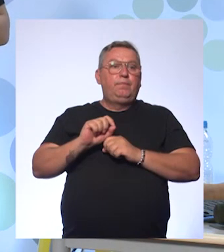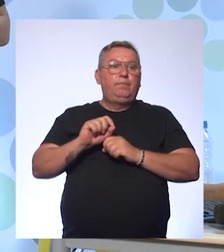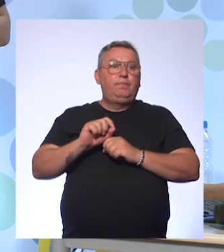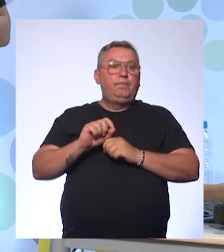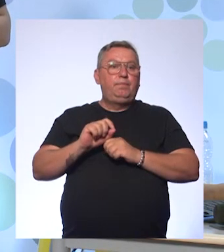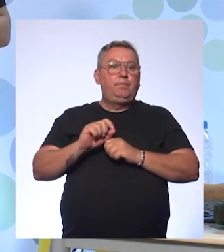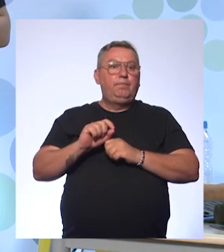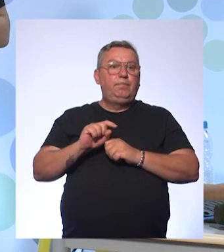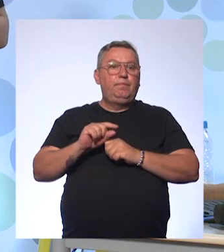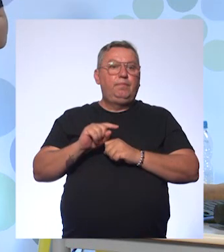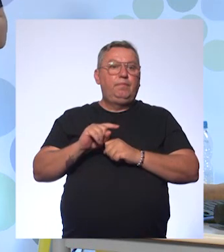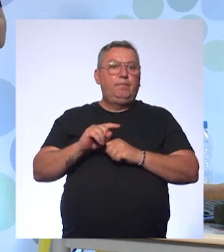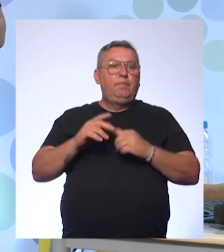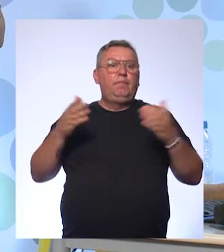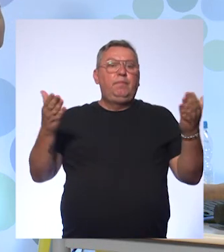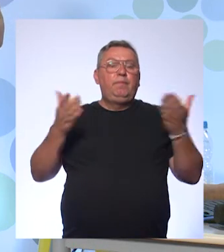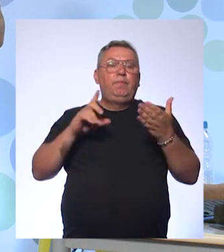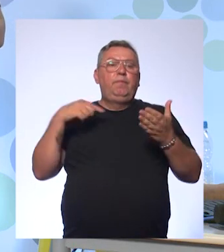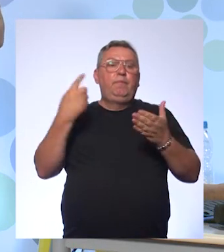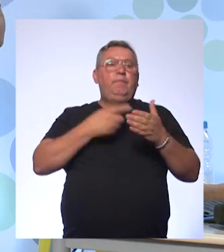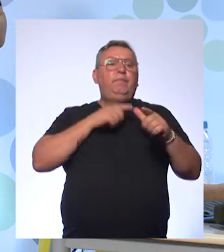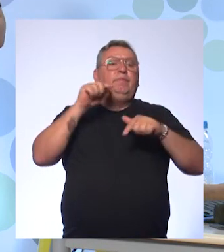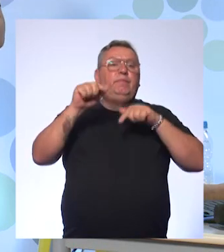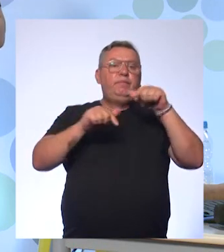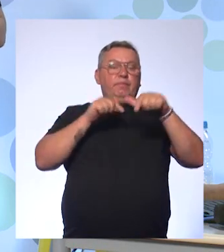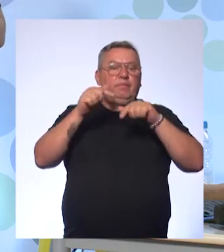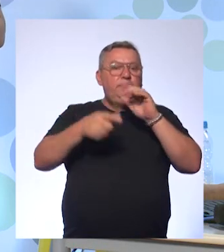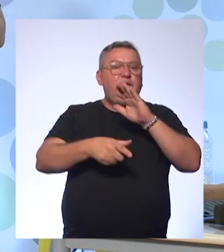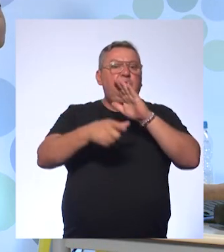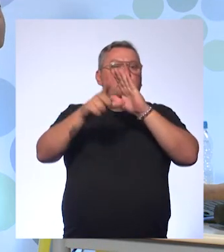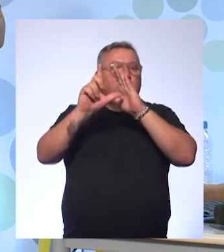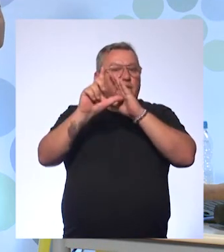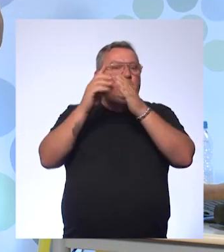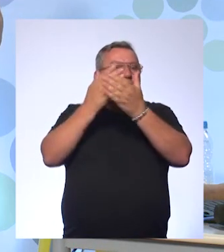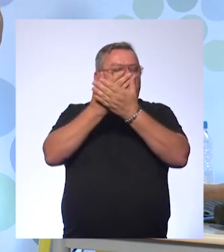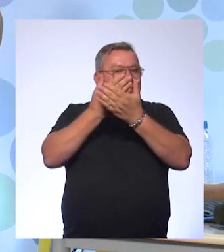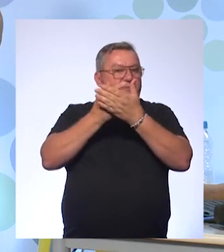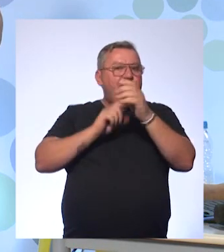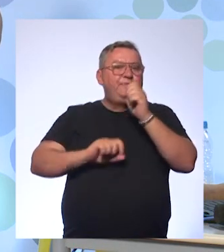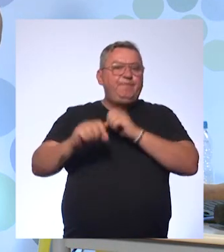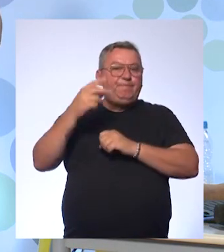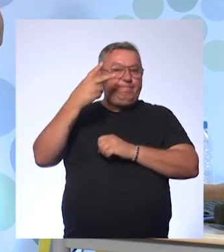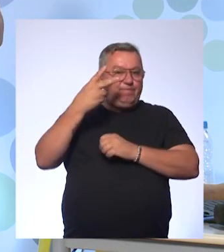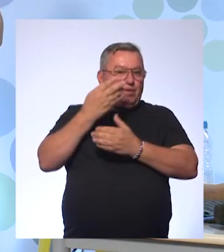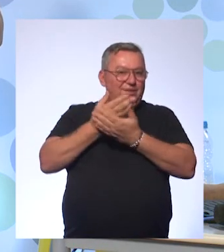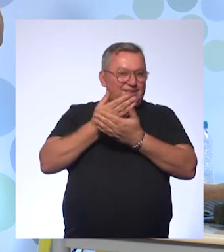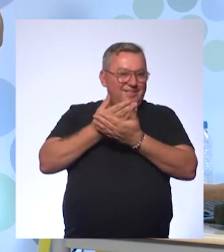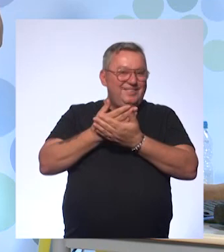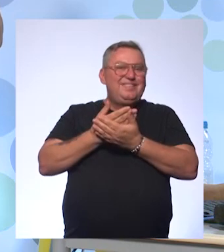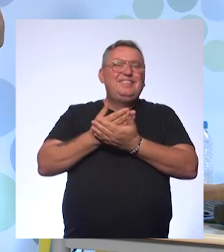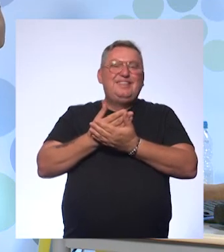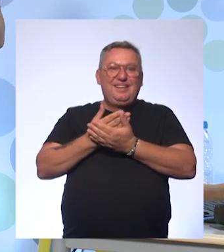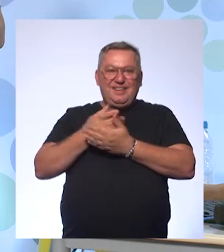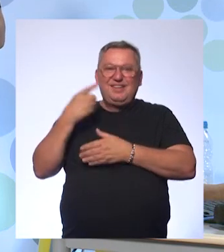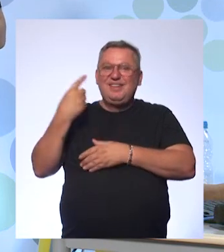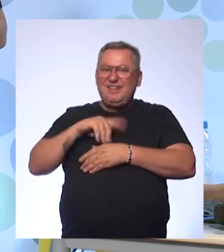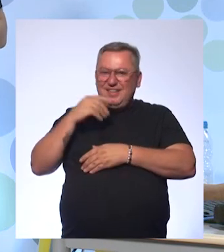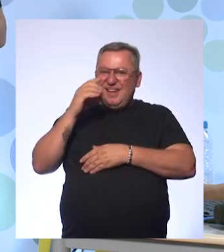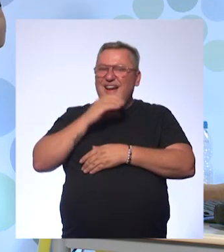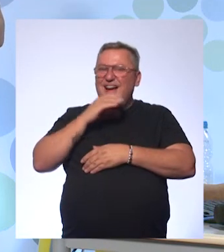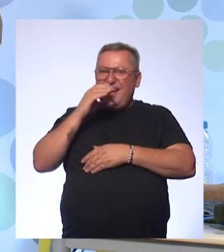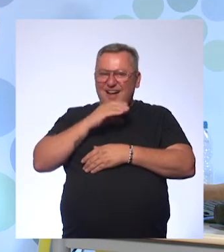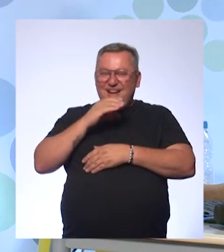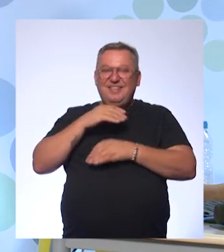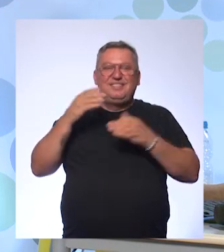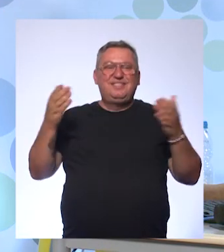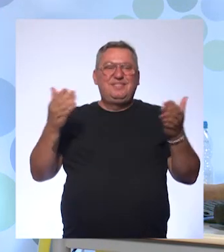Então, hoje a gente trabalhou, né, anteriormente essa aula em 2 aulas e ainda assim foi um pouco corrido.